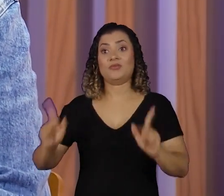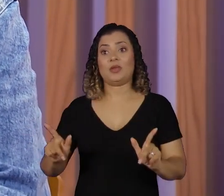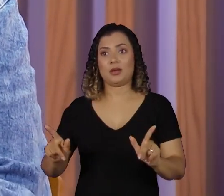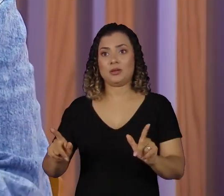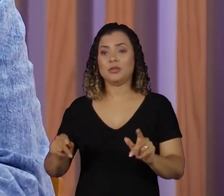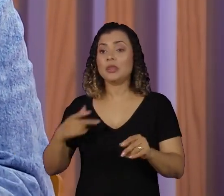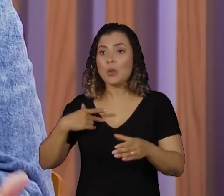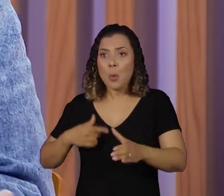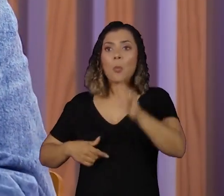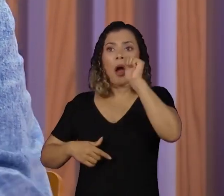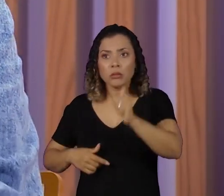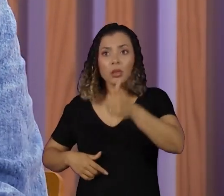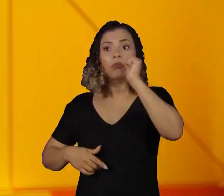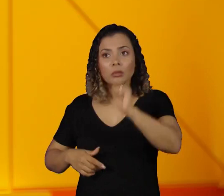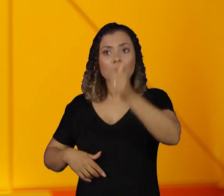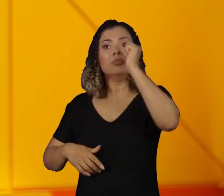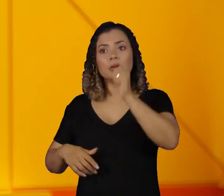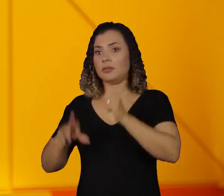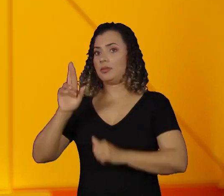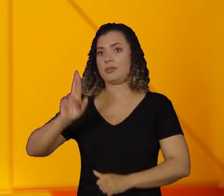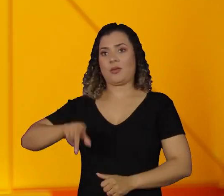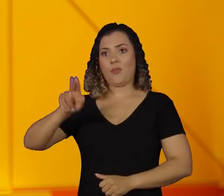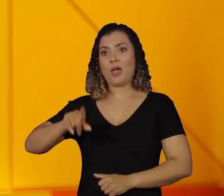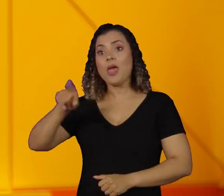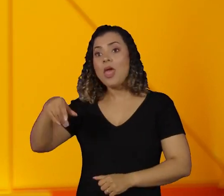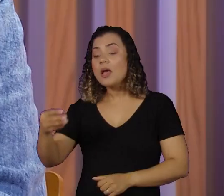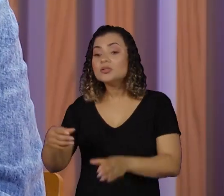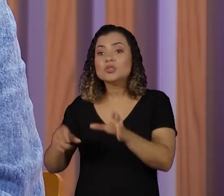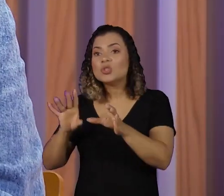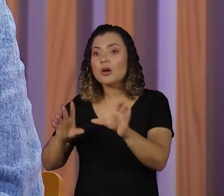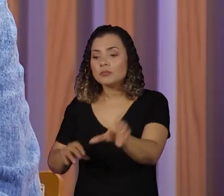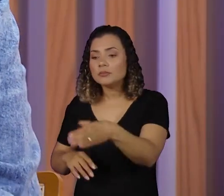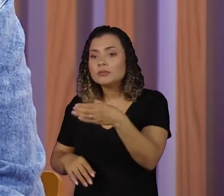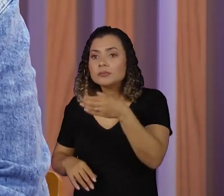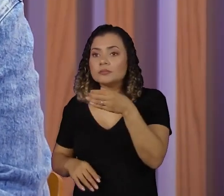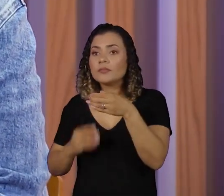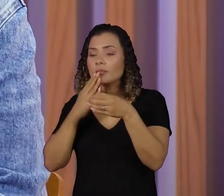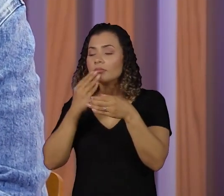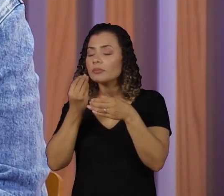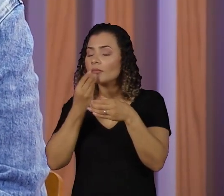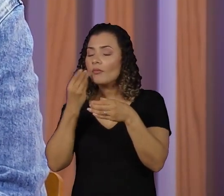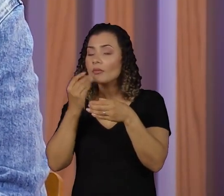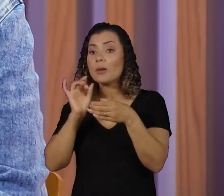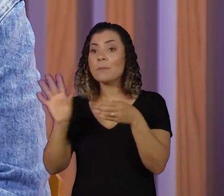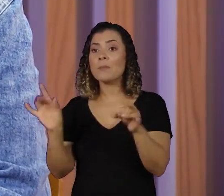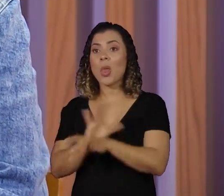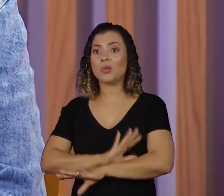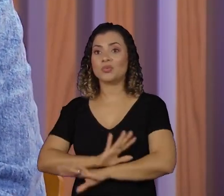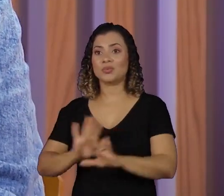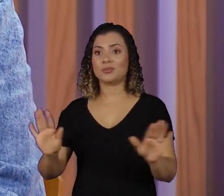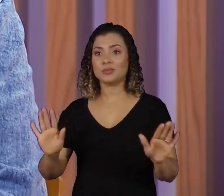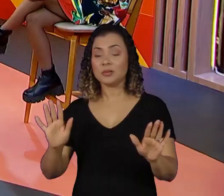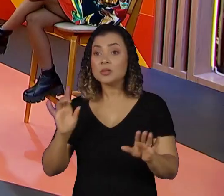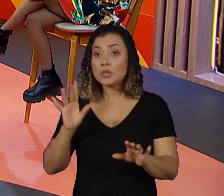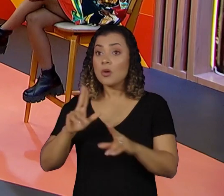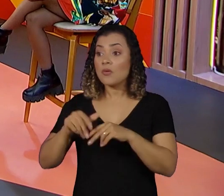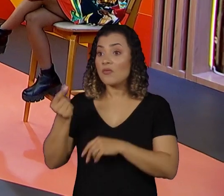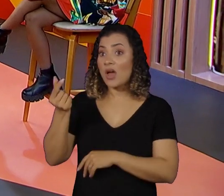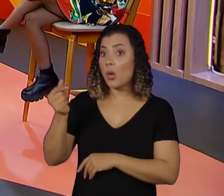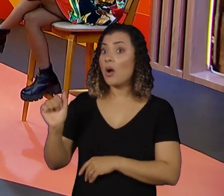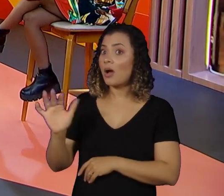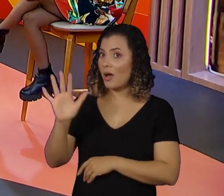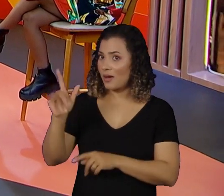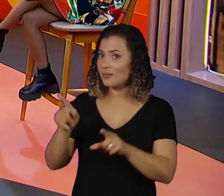para você beber numa quantidade gigante. Então, ela sacia muito mais rápido. a questão do próprio valor, o custo, o